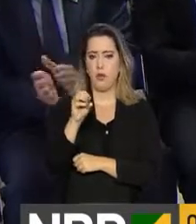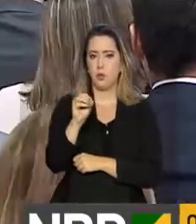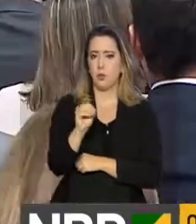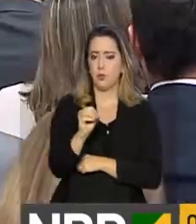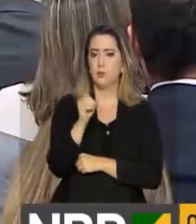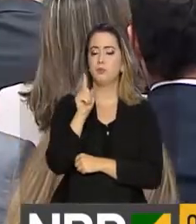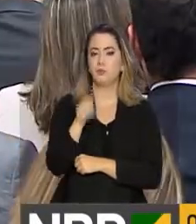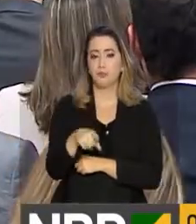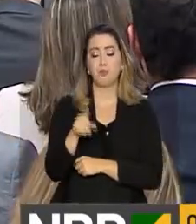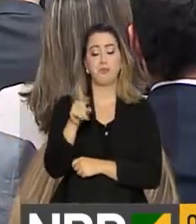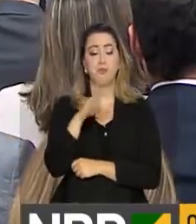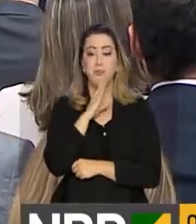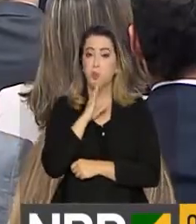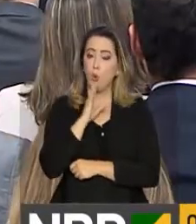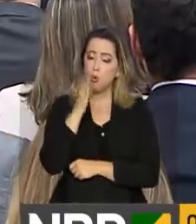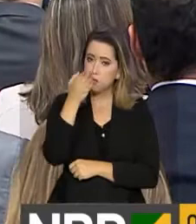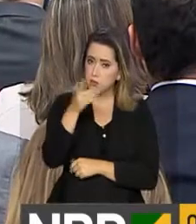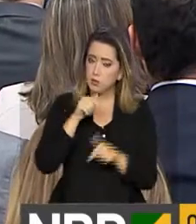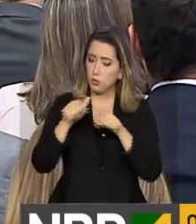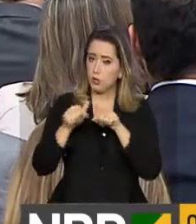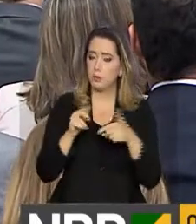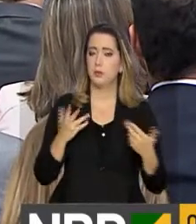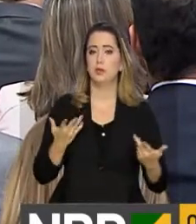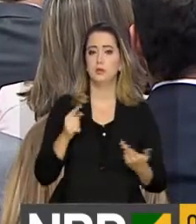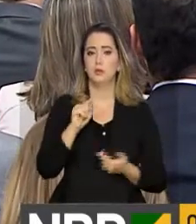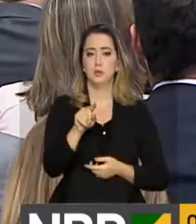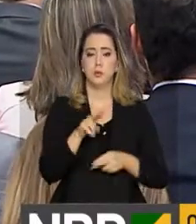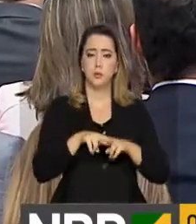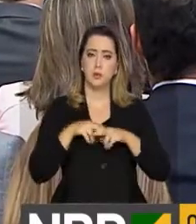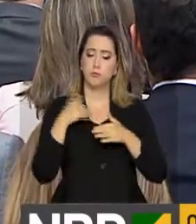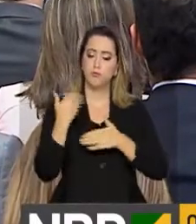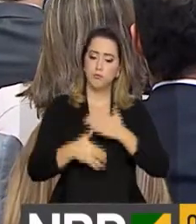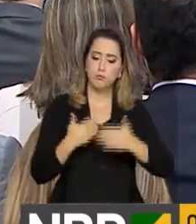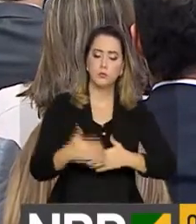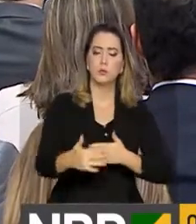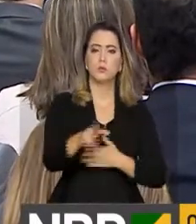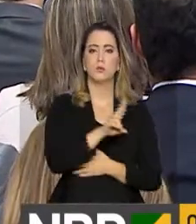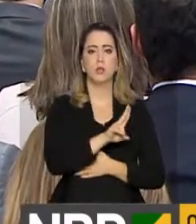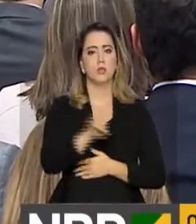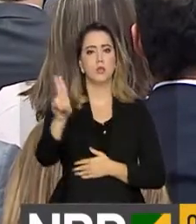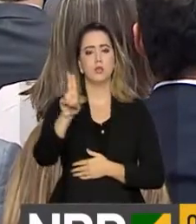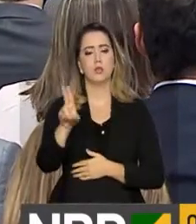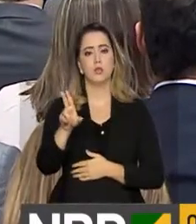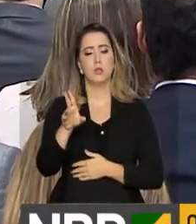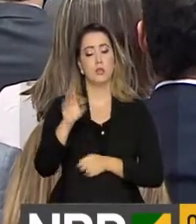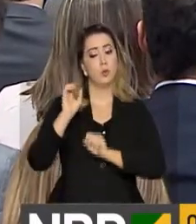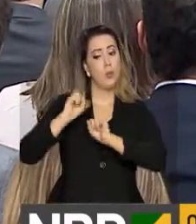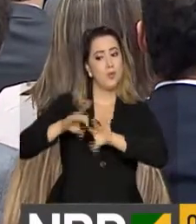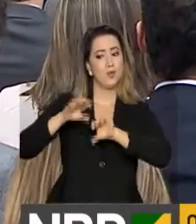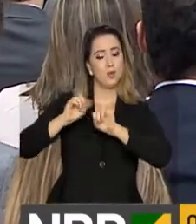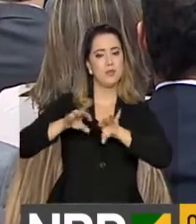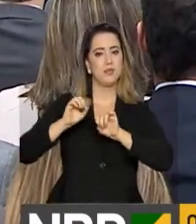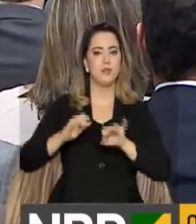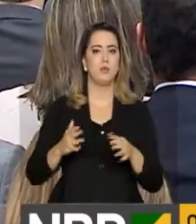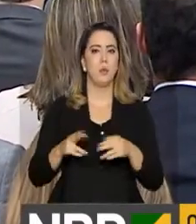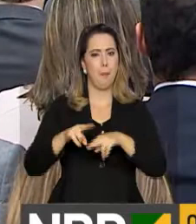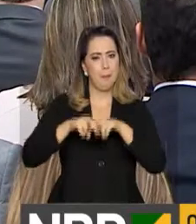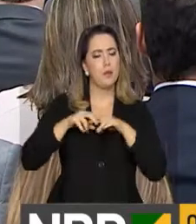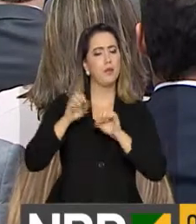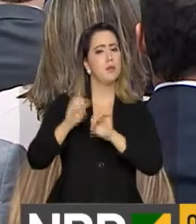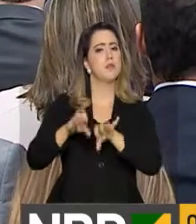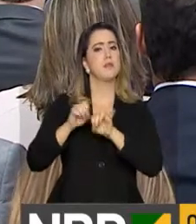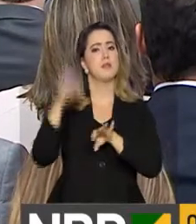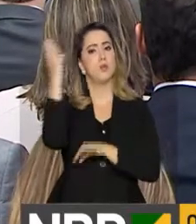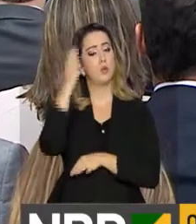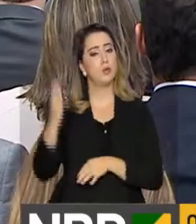é mais um reconhecimento pelo que você tem feito em nome da educação no nosso